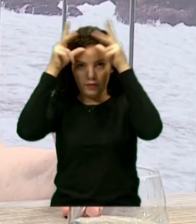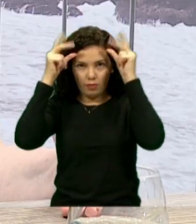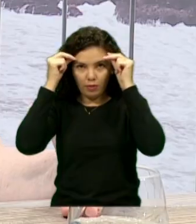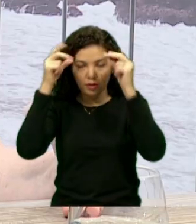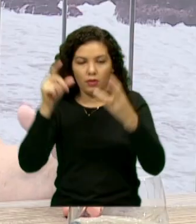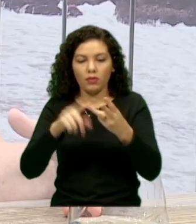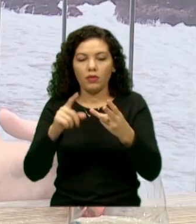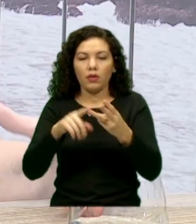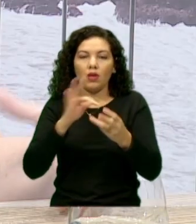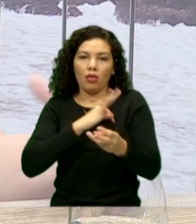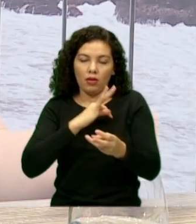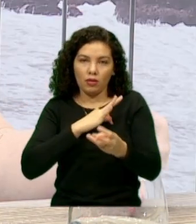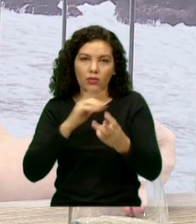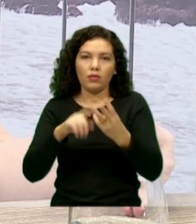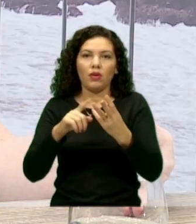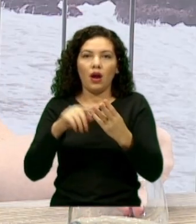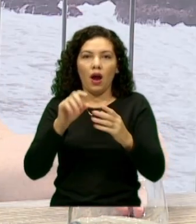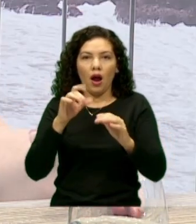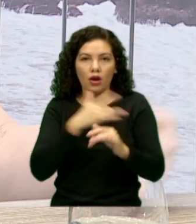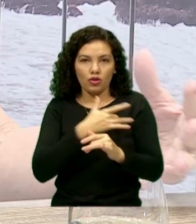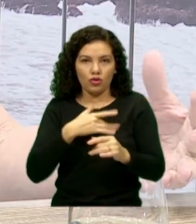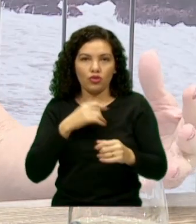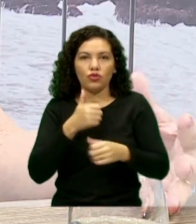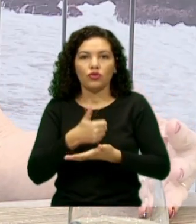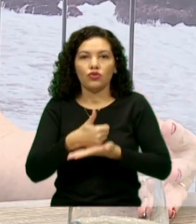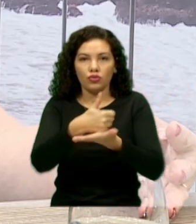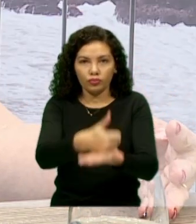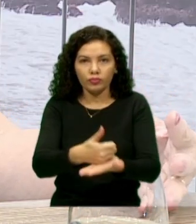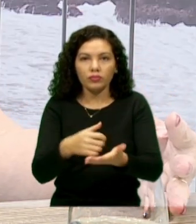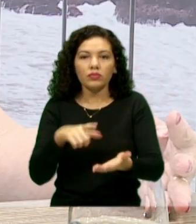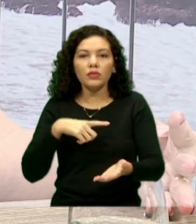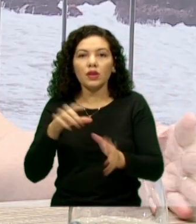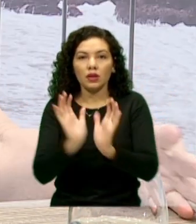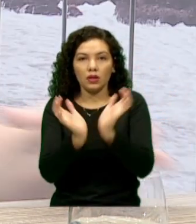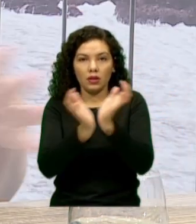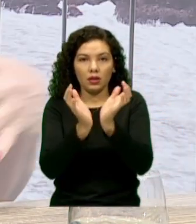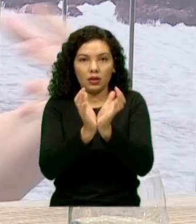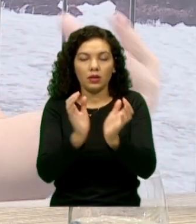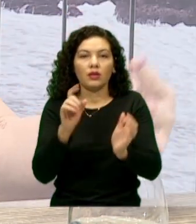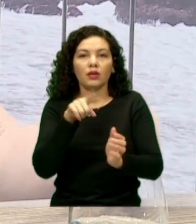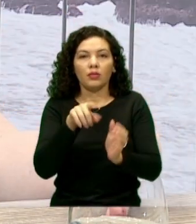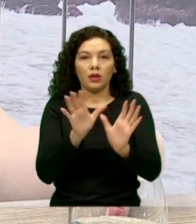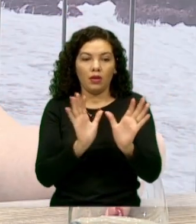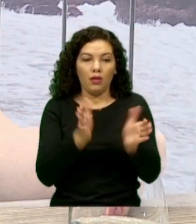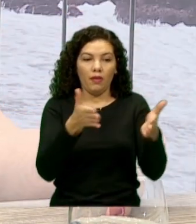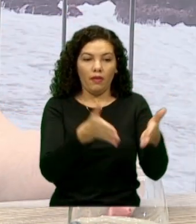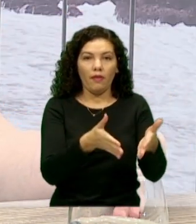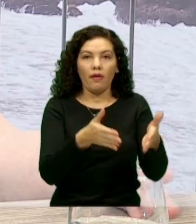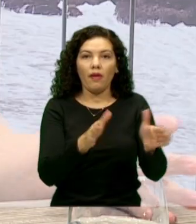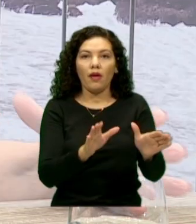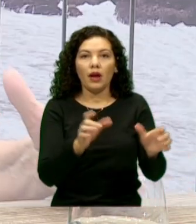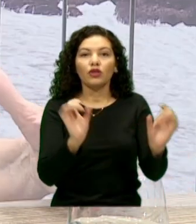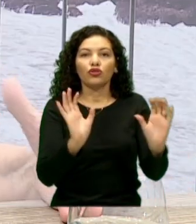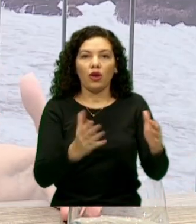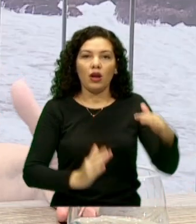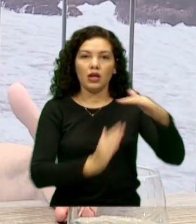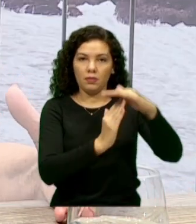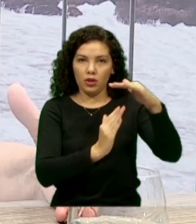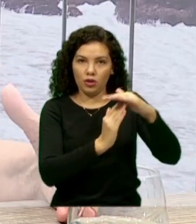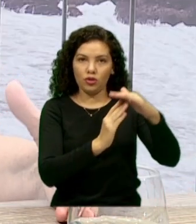saúde. Essa é uma equipe que atende uma população adscrita, é um X de